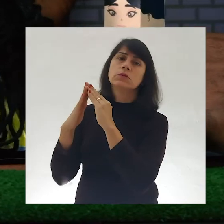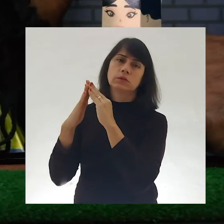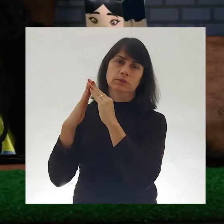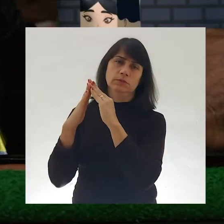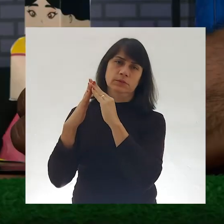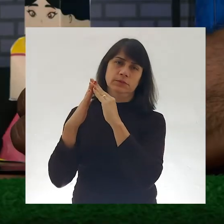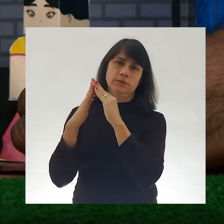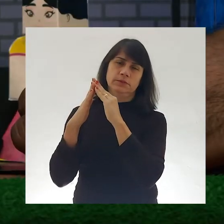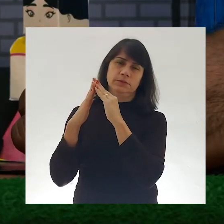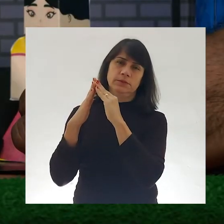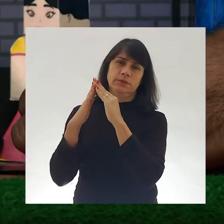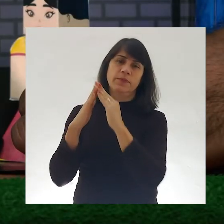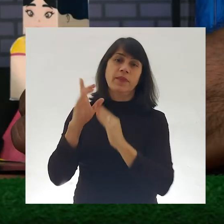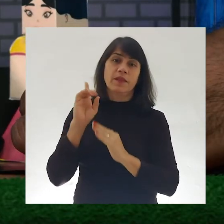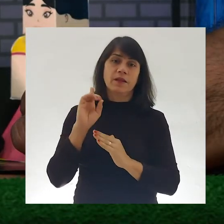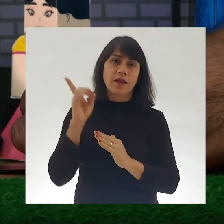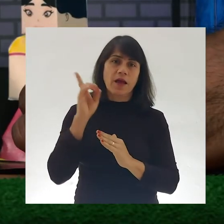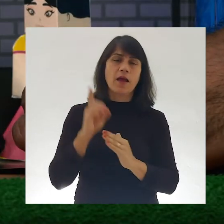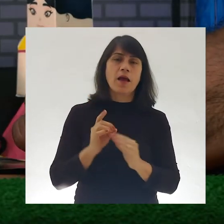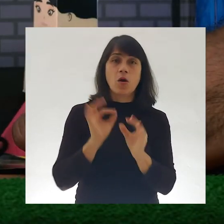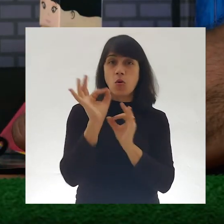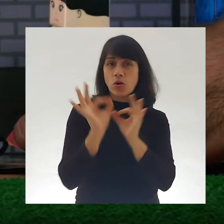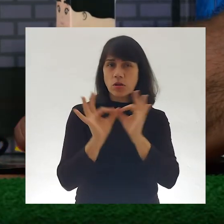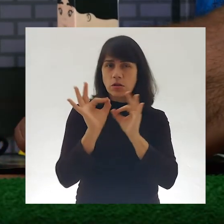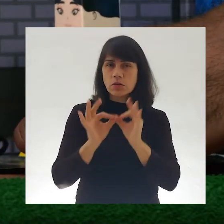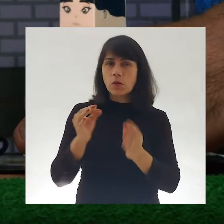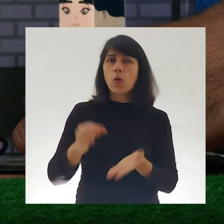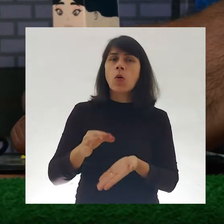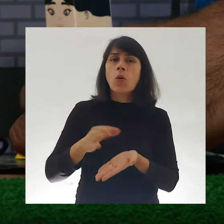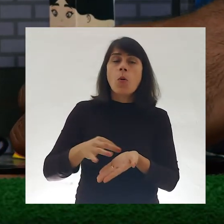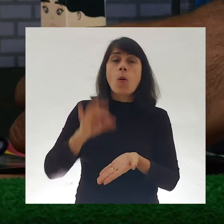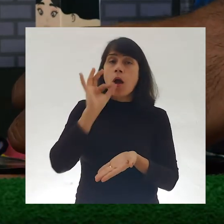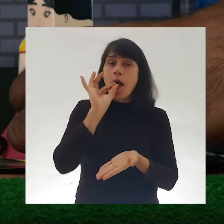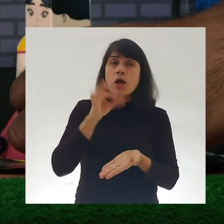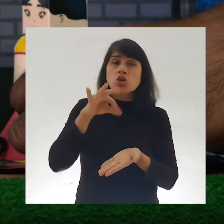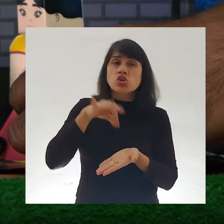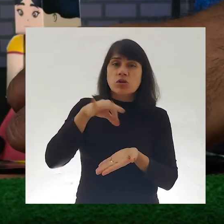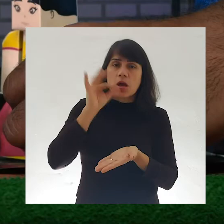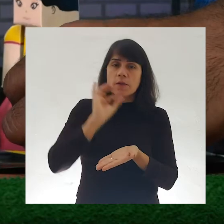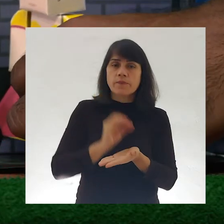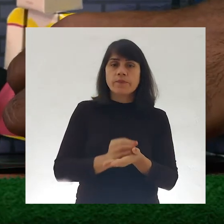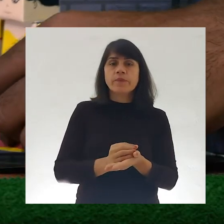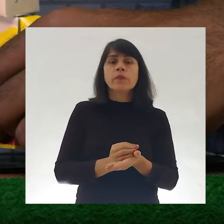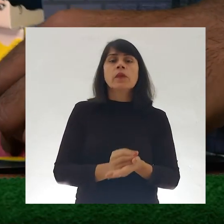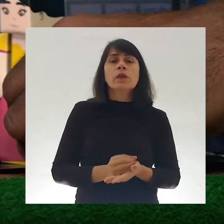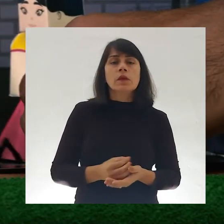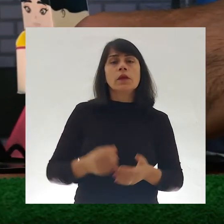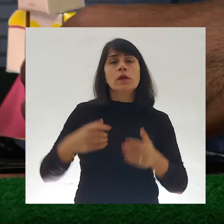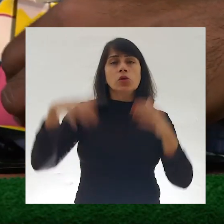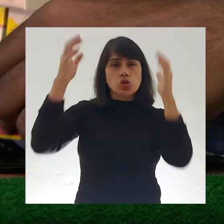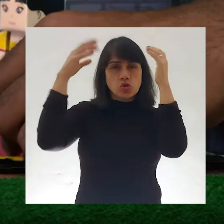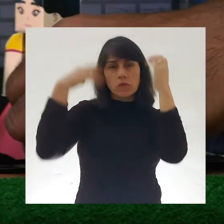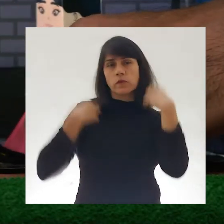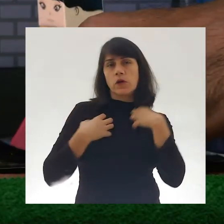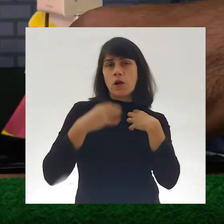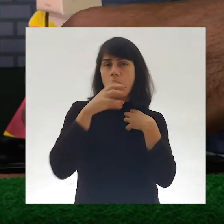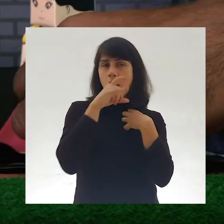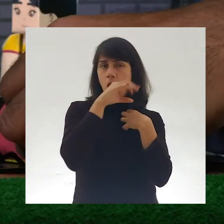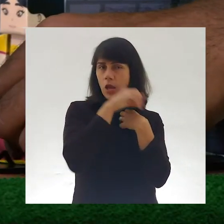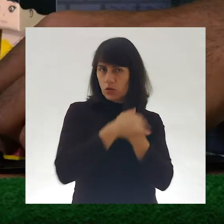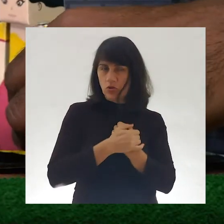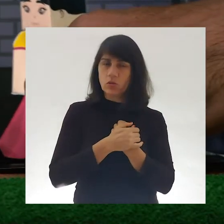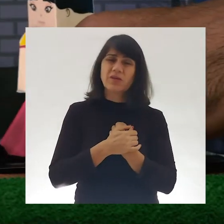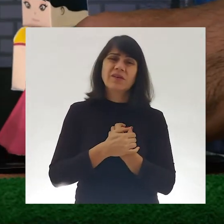casa. Lá, preparou um chá e um banho quente para Raícha, mas o piche continuava